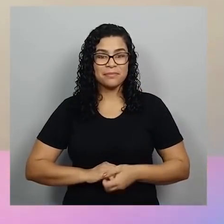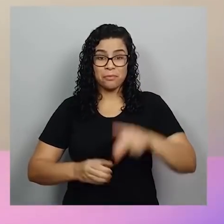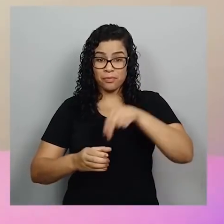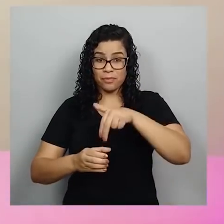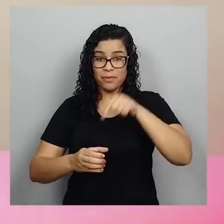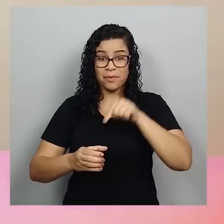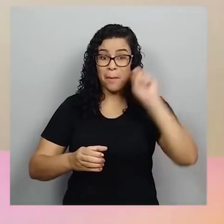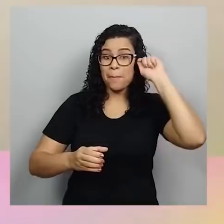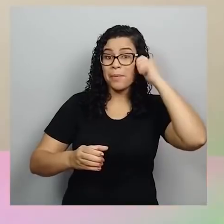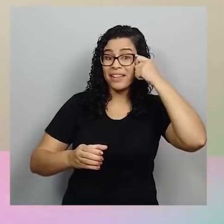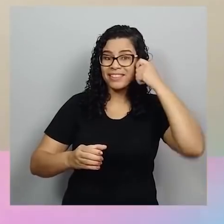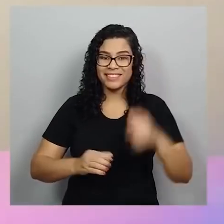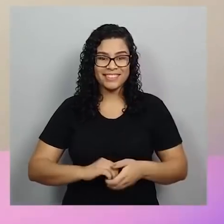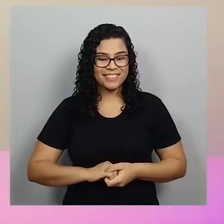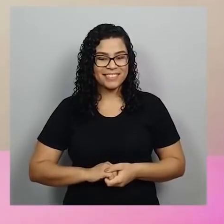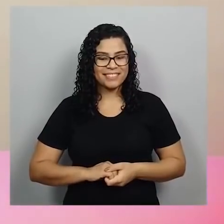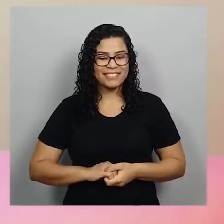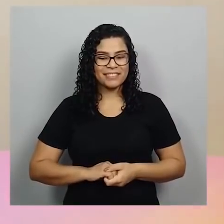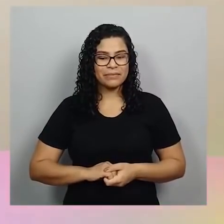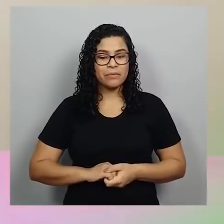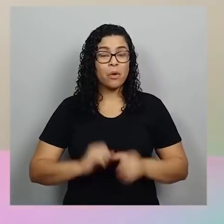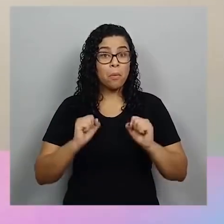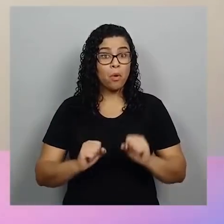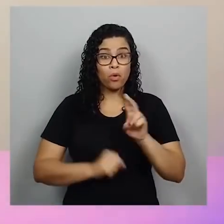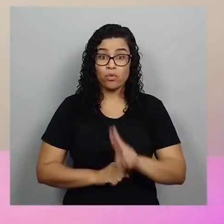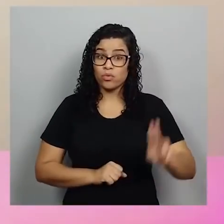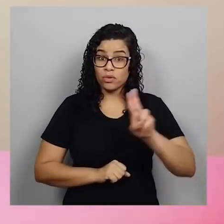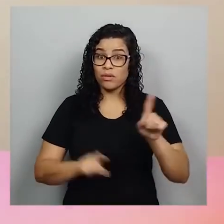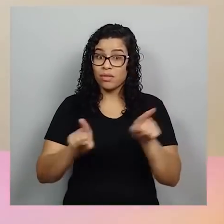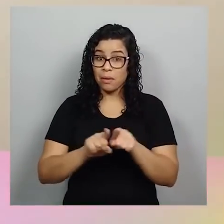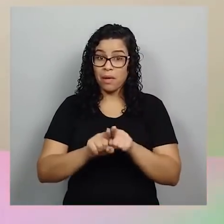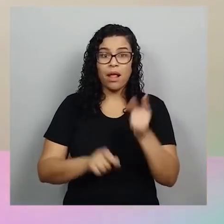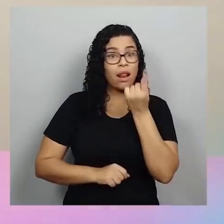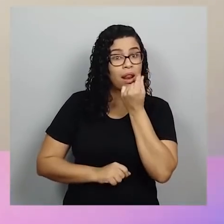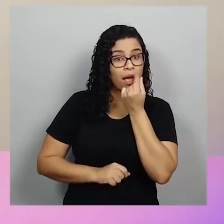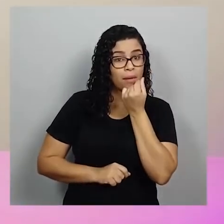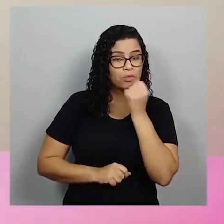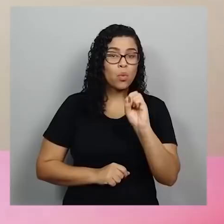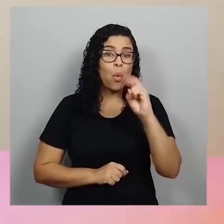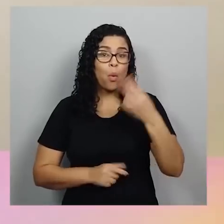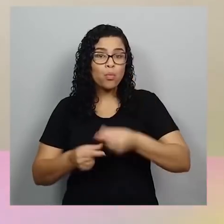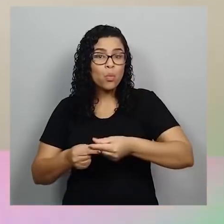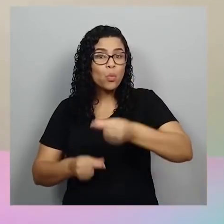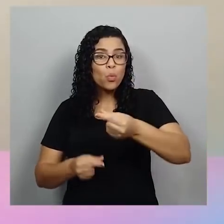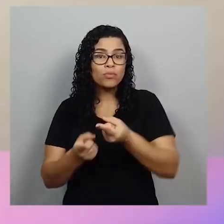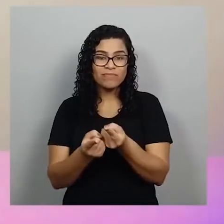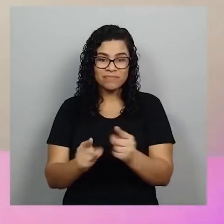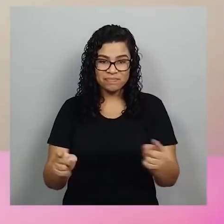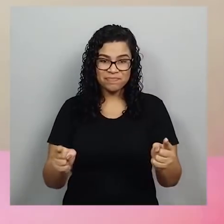tinta preta. E você pode utilizar um lápis ou um palito de churrasco.